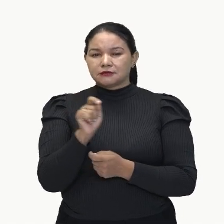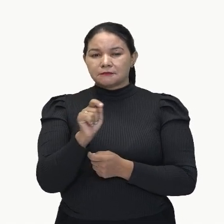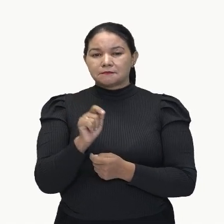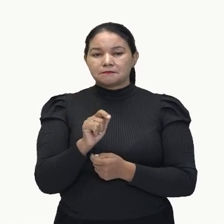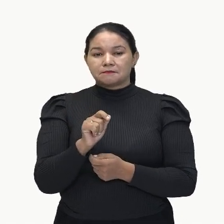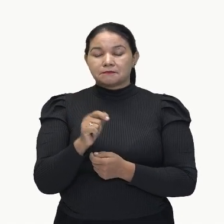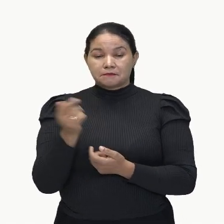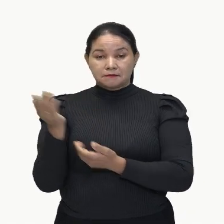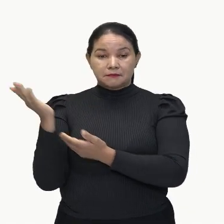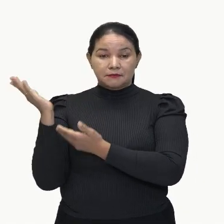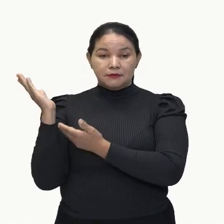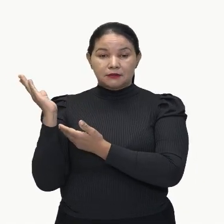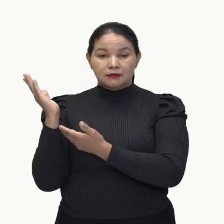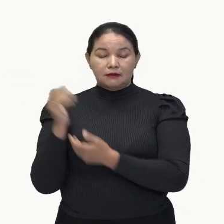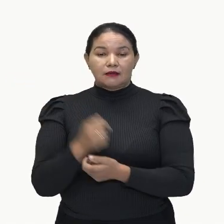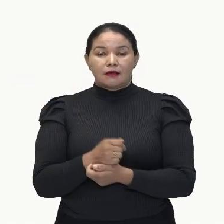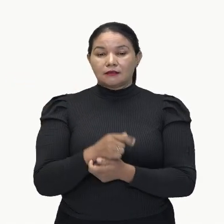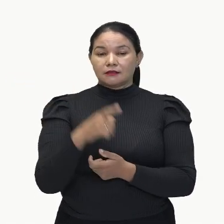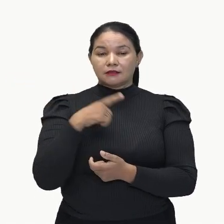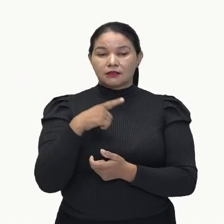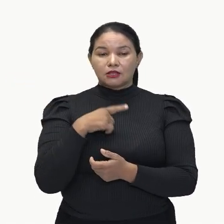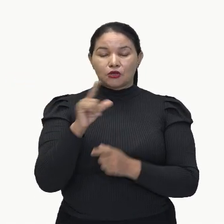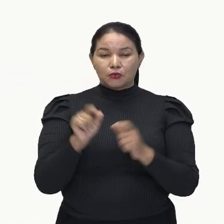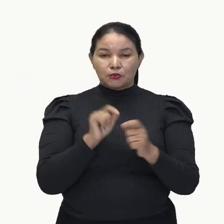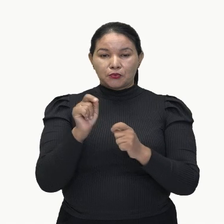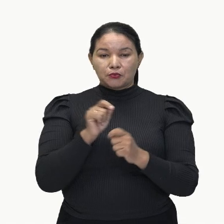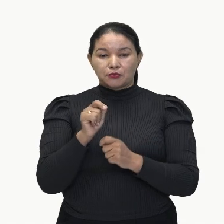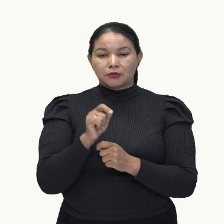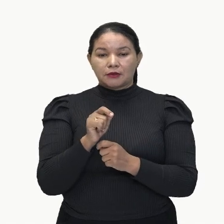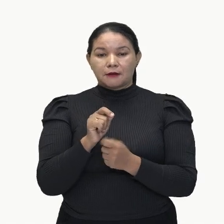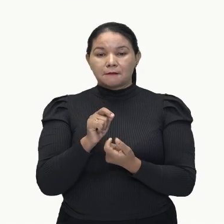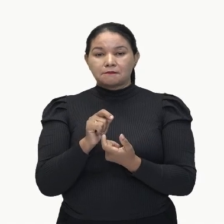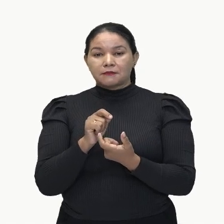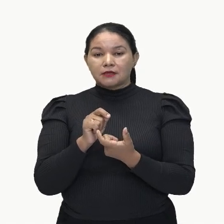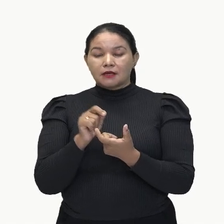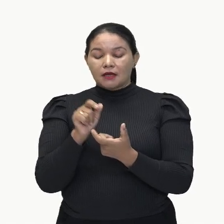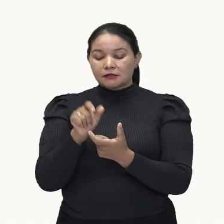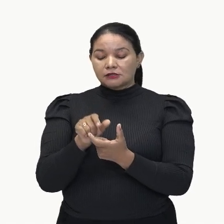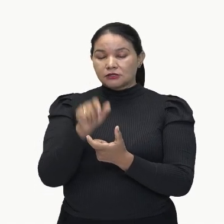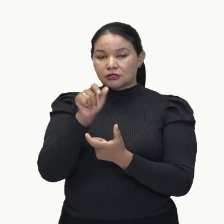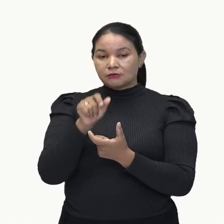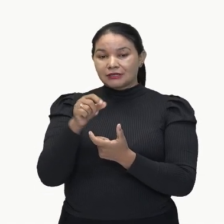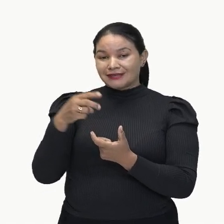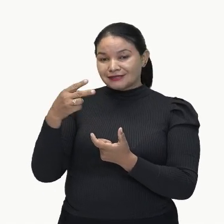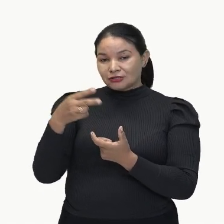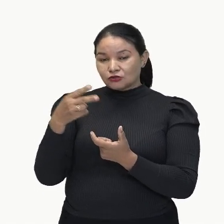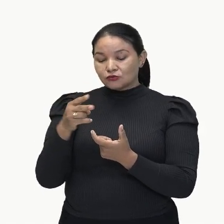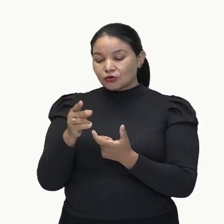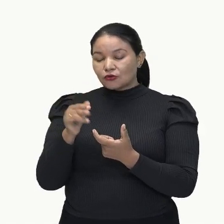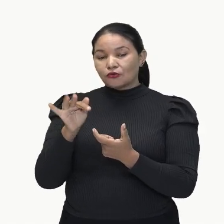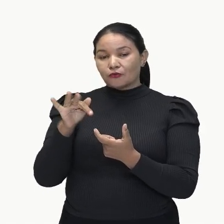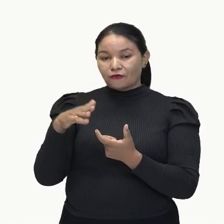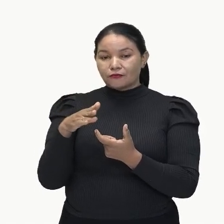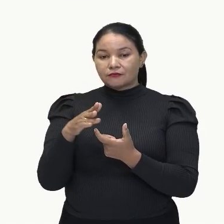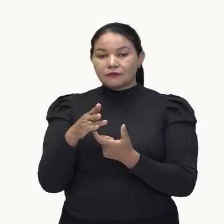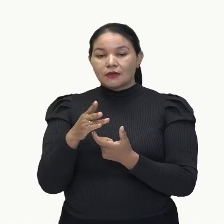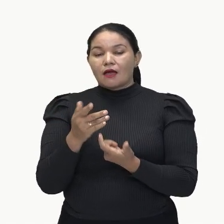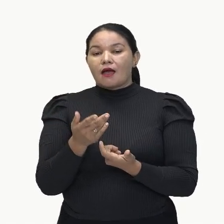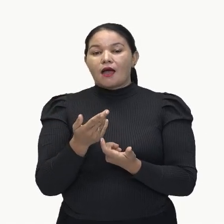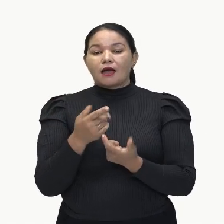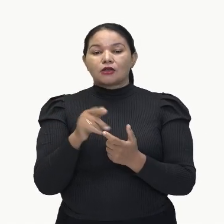ti su tonicidad penúltima sía em portugês é a nossa